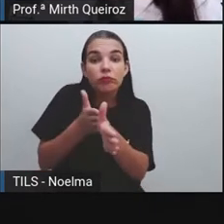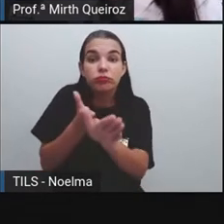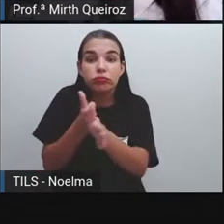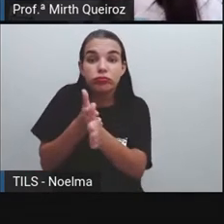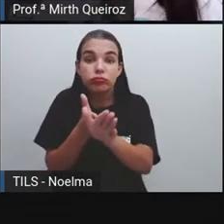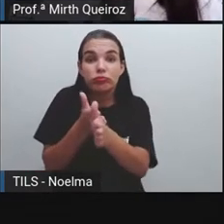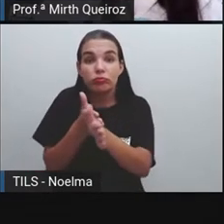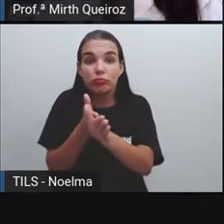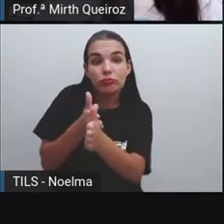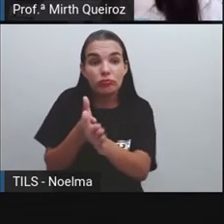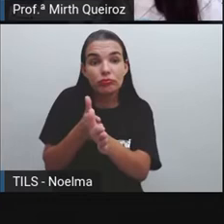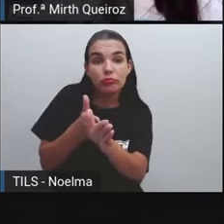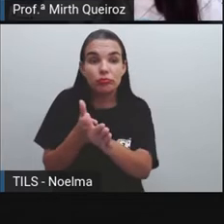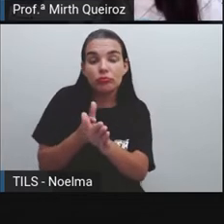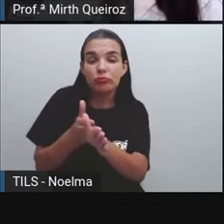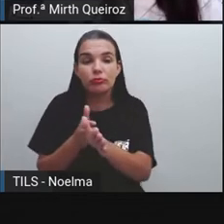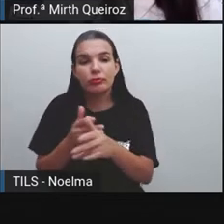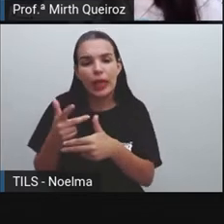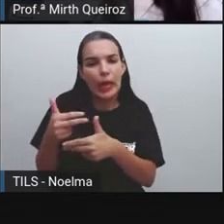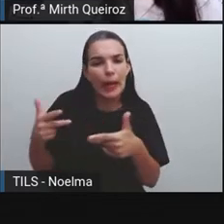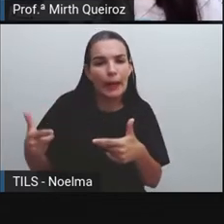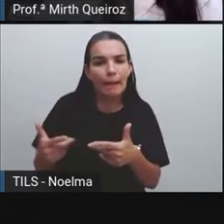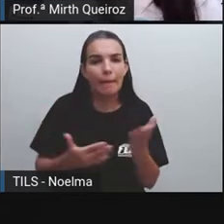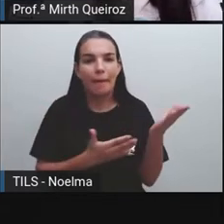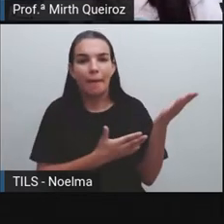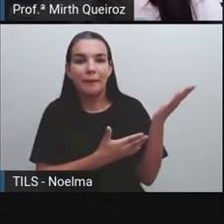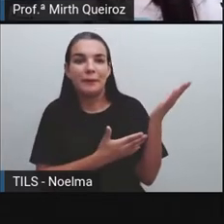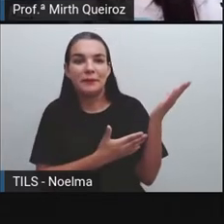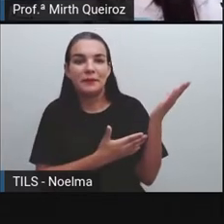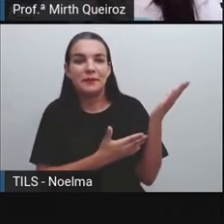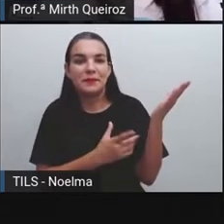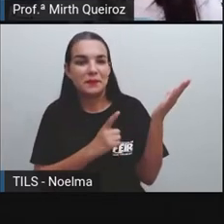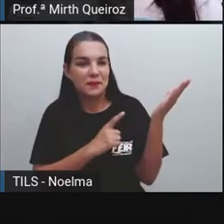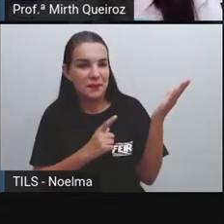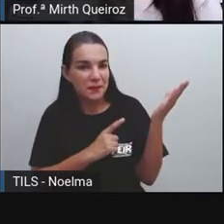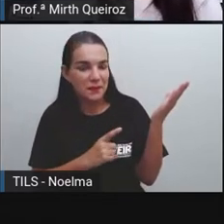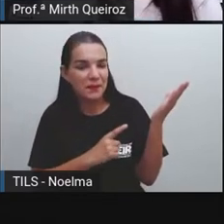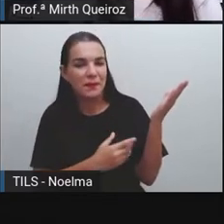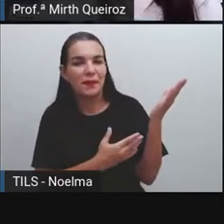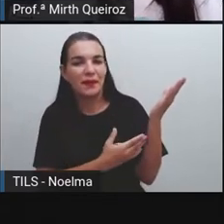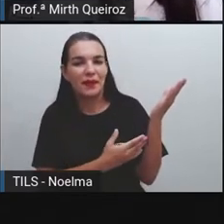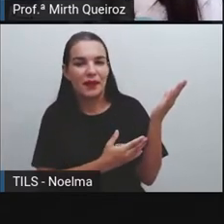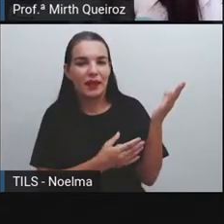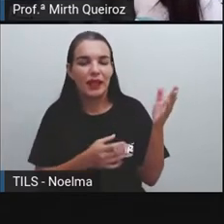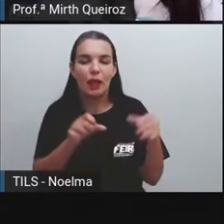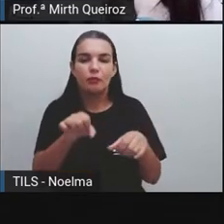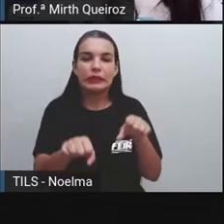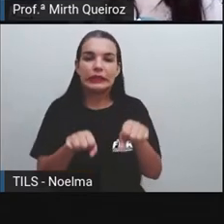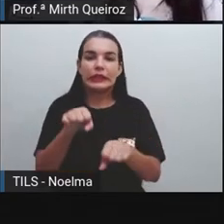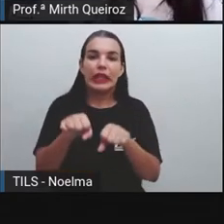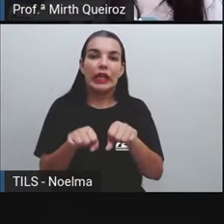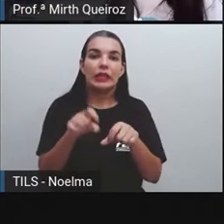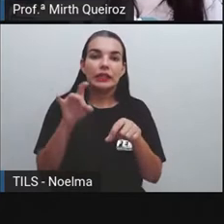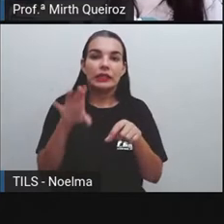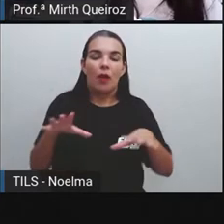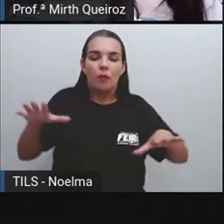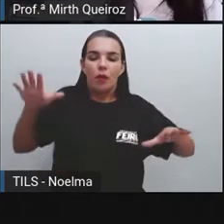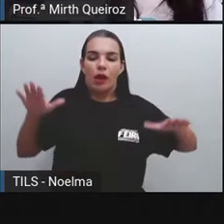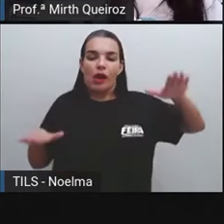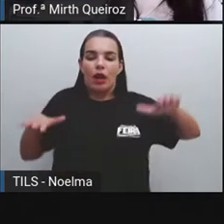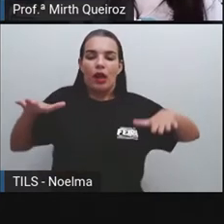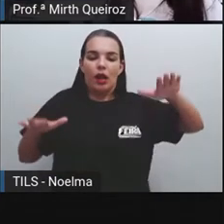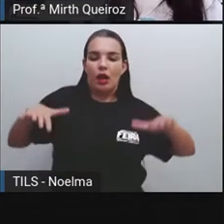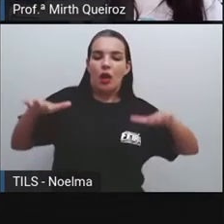também equilíbrio de objetos, né? Como se equilibrar em uma roda, ou até mesmo equilibrar